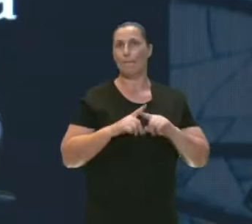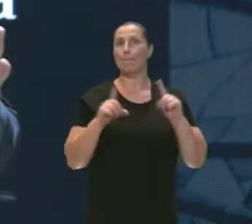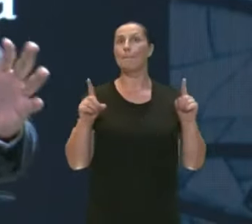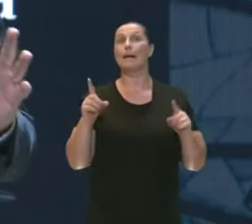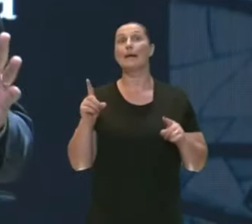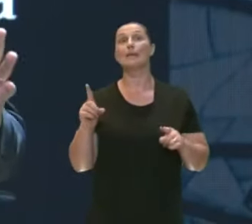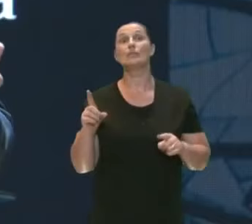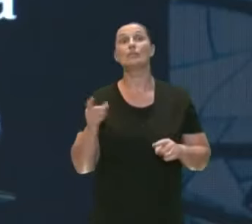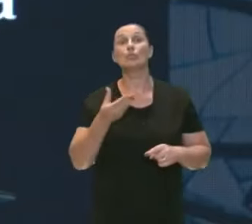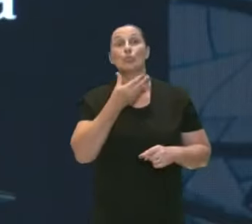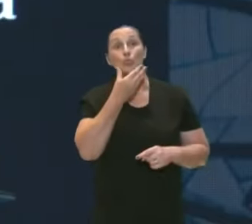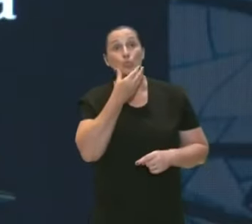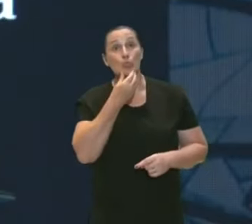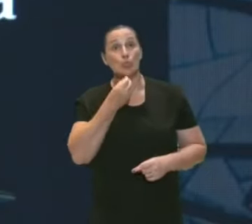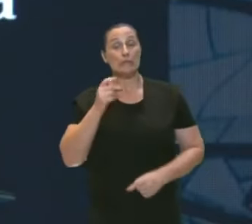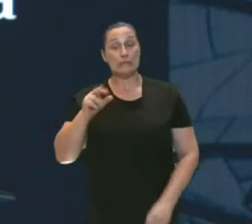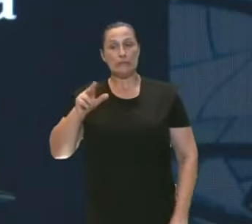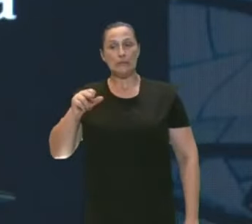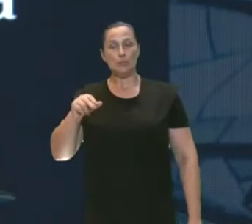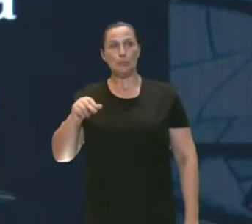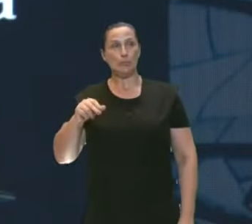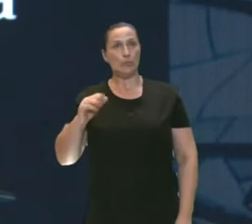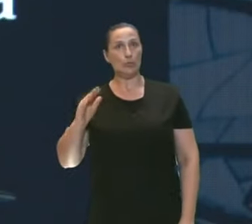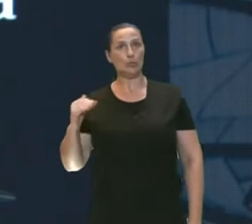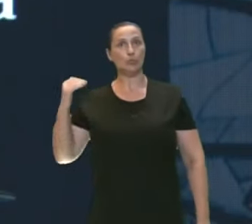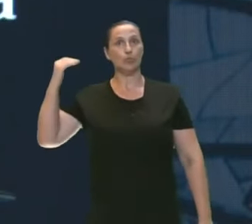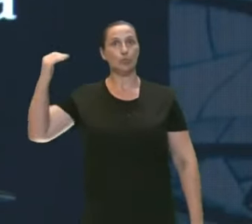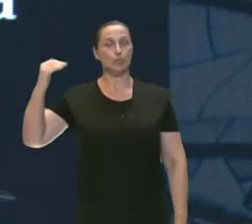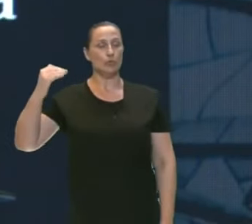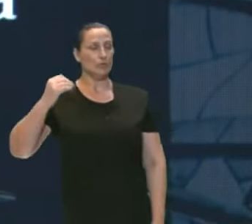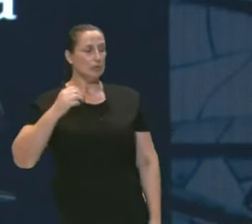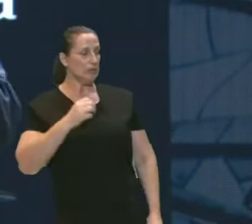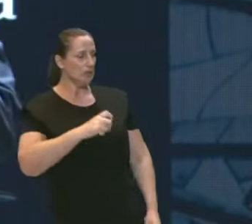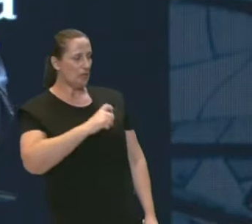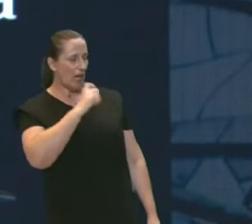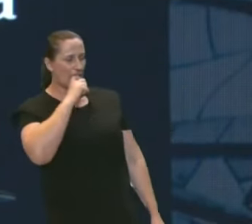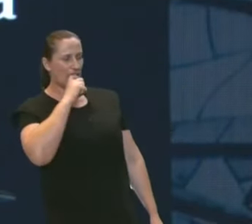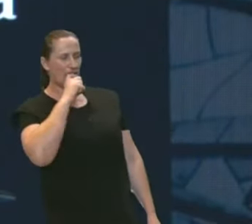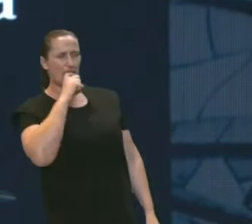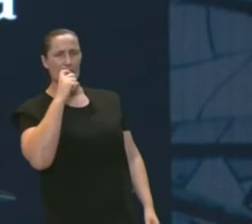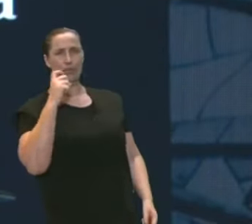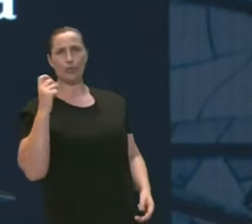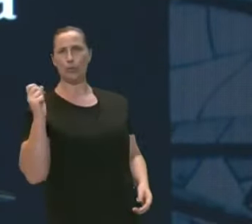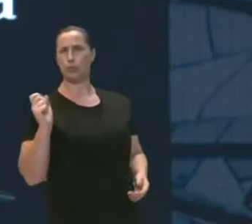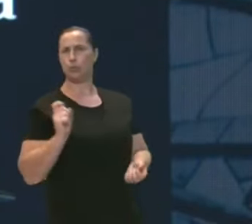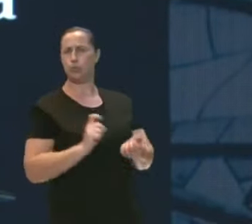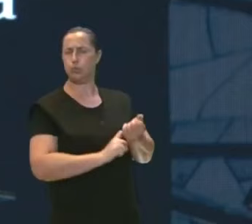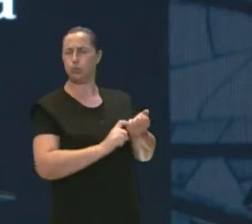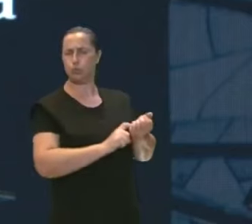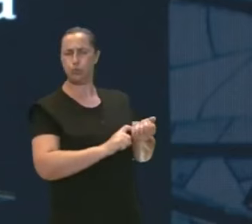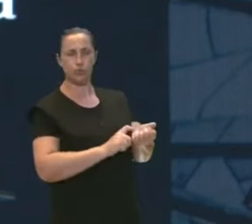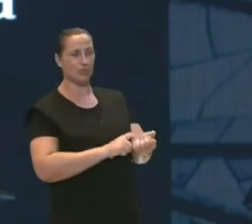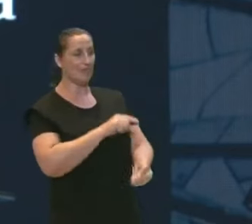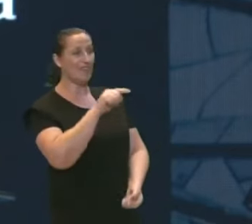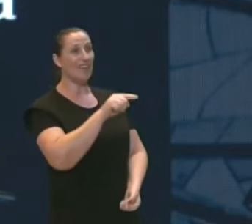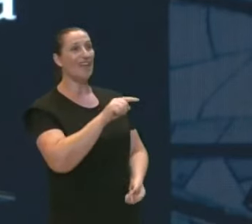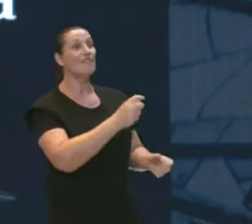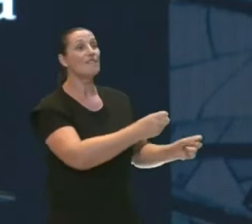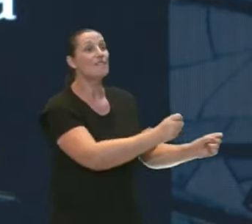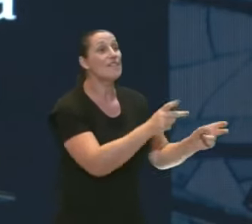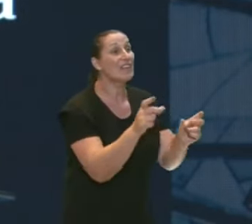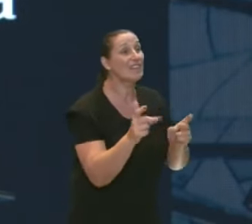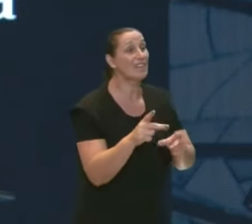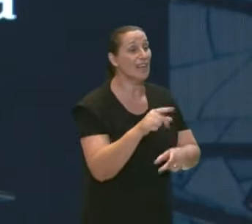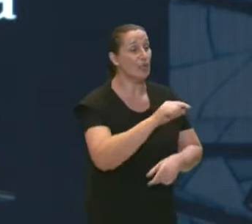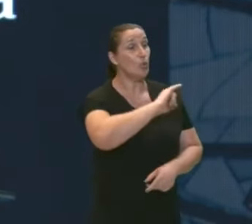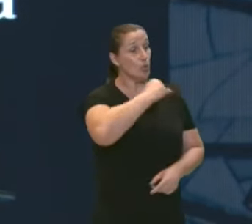irmãos mais velhos ciúme, inveja, ódio. E por causa disso venderam José como escravo para